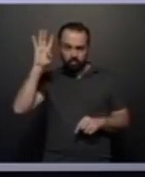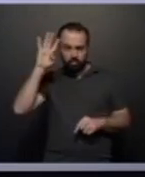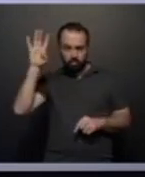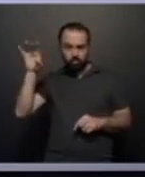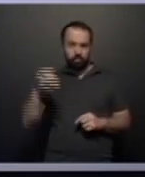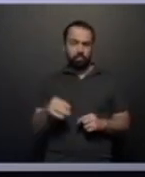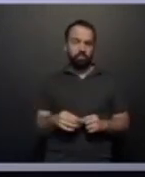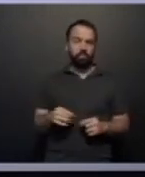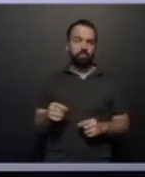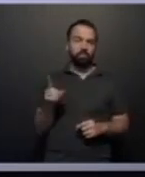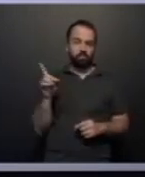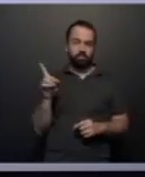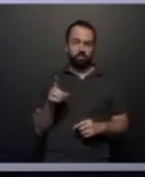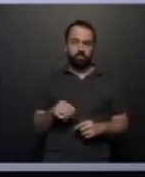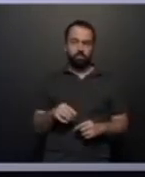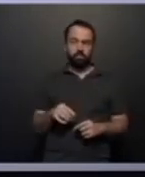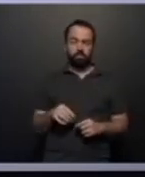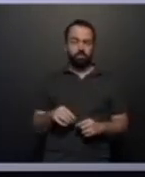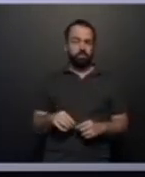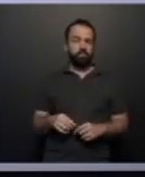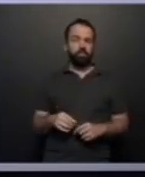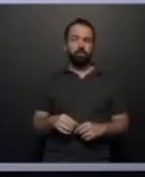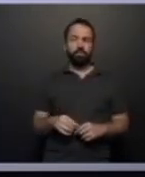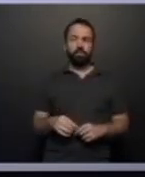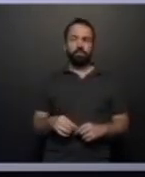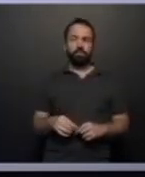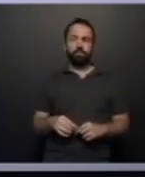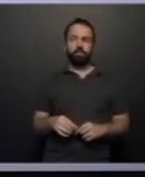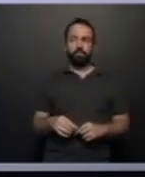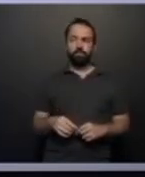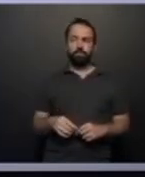da forma que conhecemos hoje.